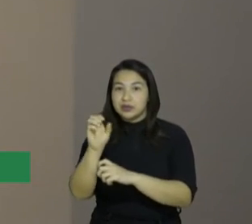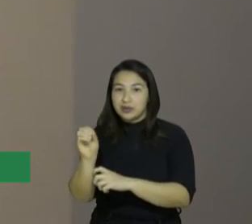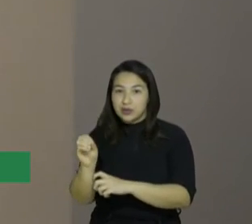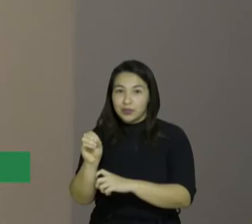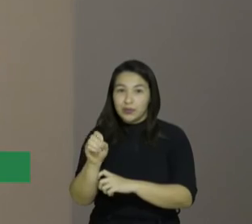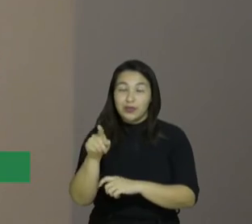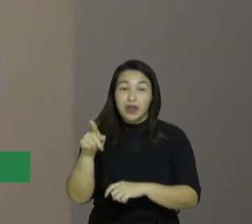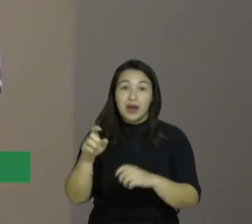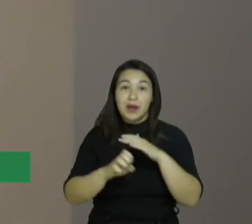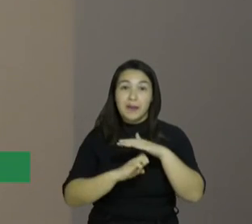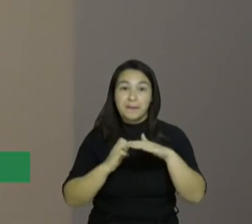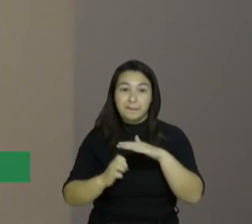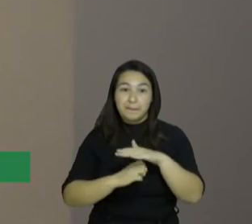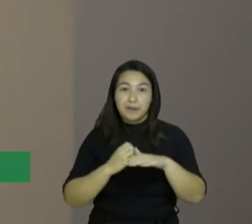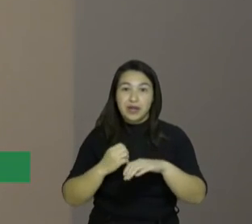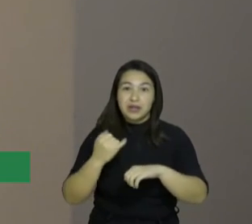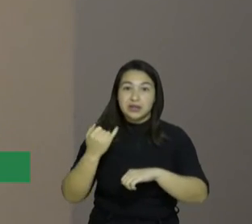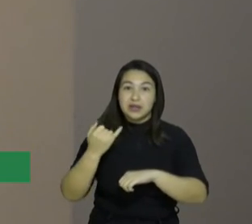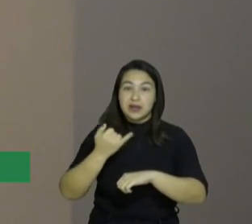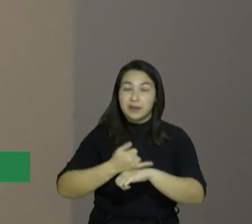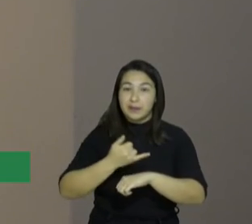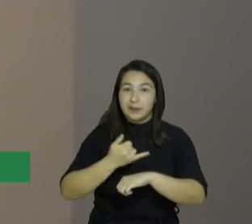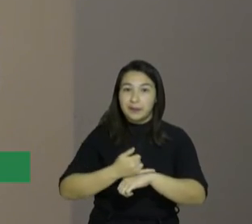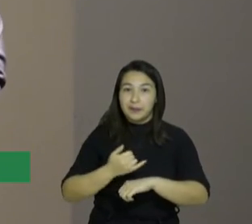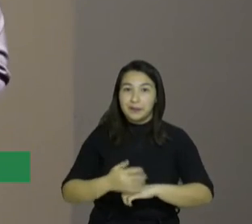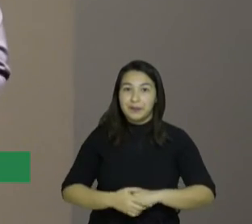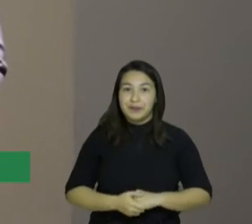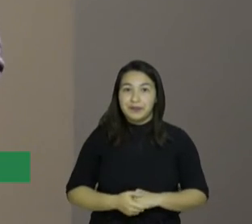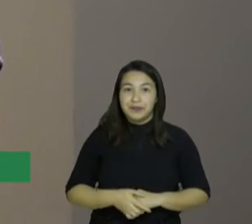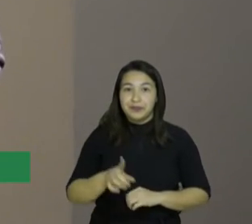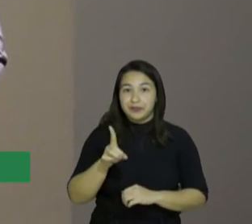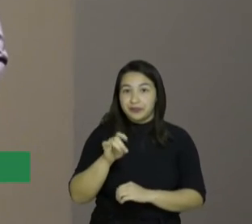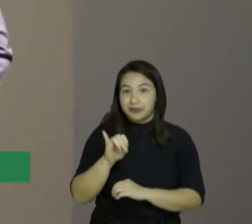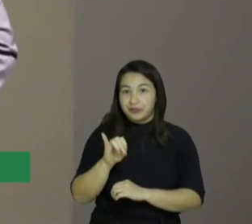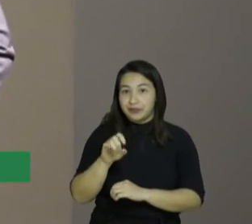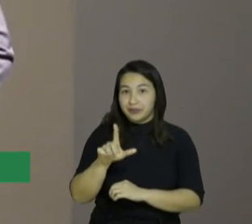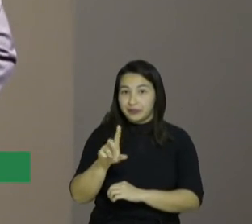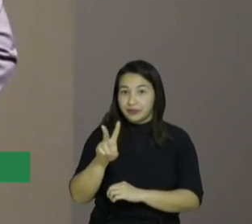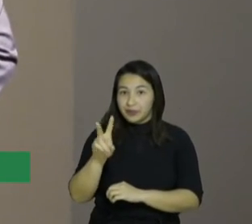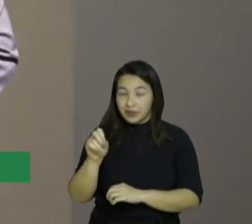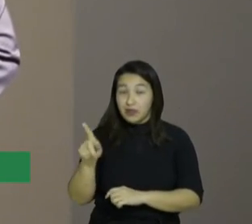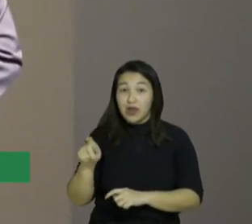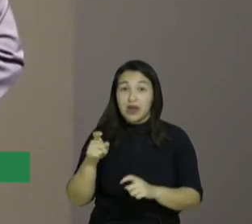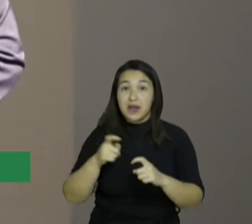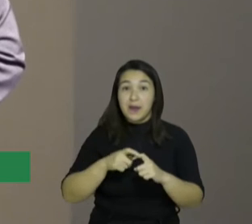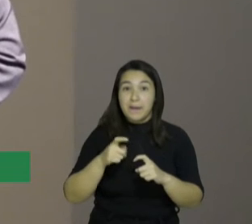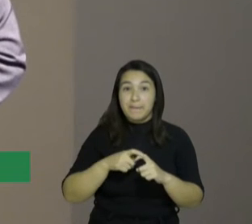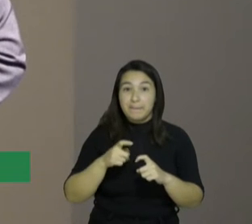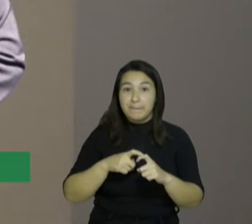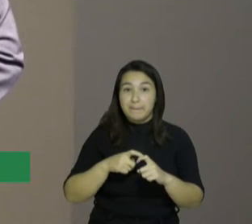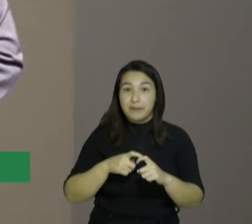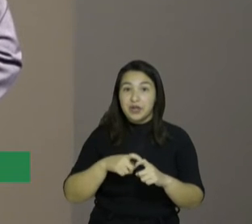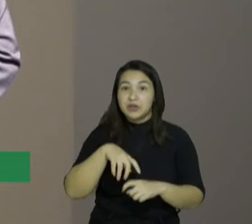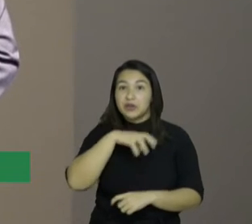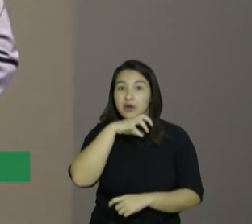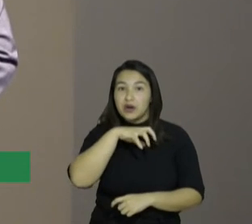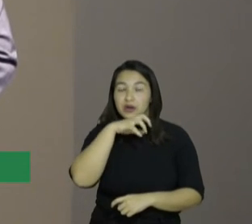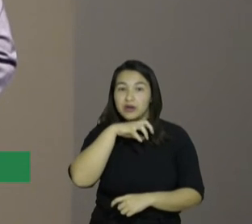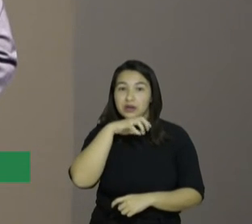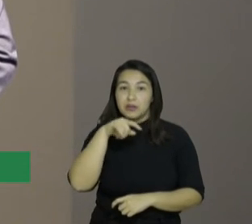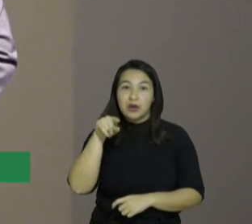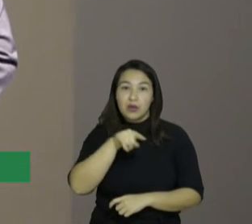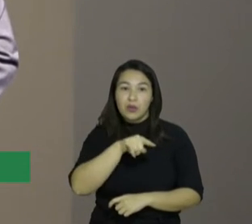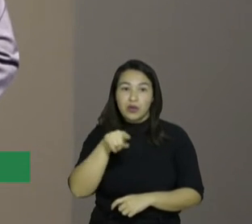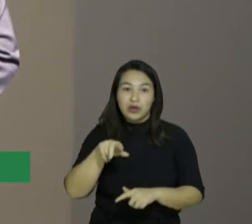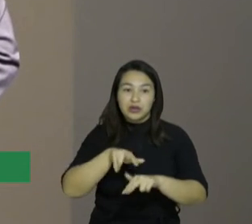técnica boven dilvo é médico veterinário graduado pela Universidade do Estado de